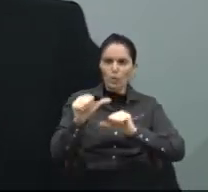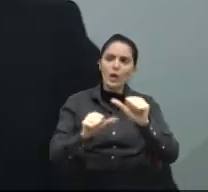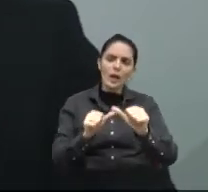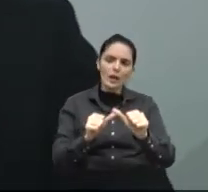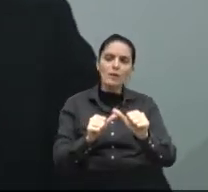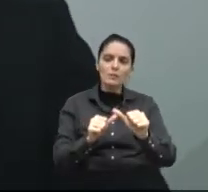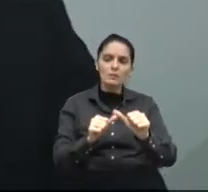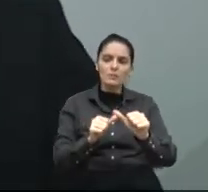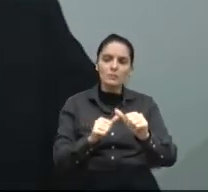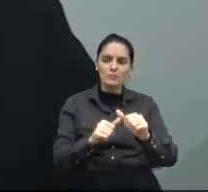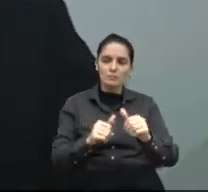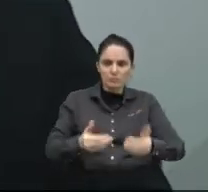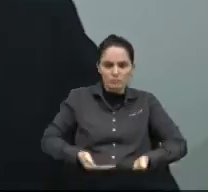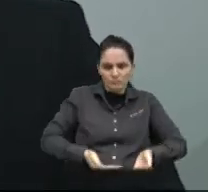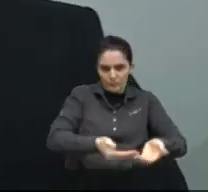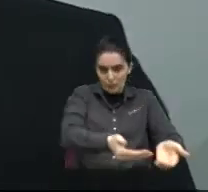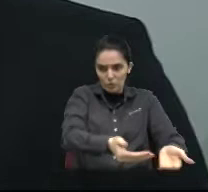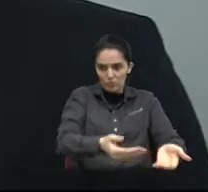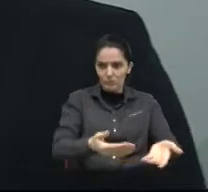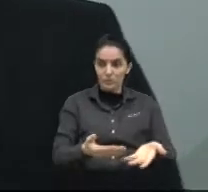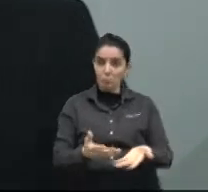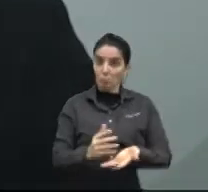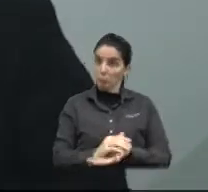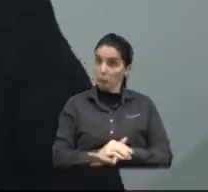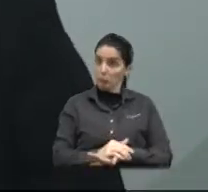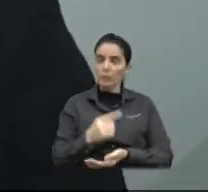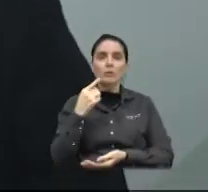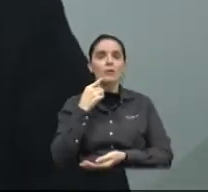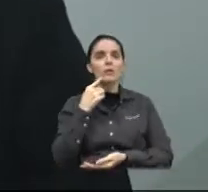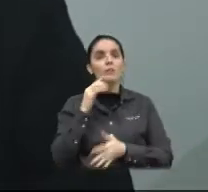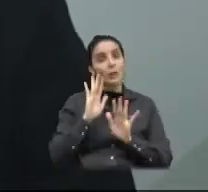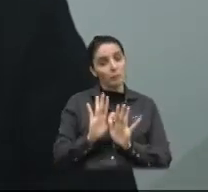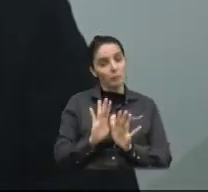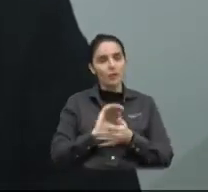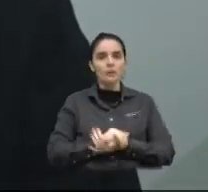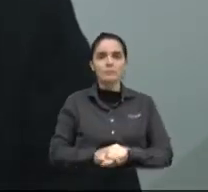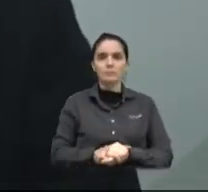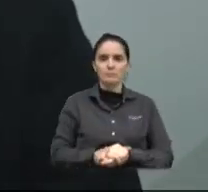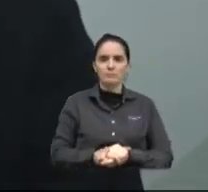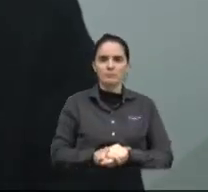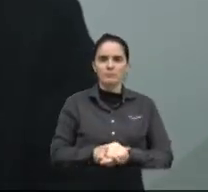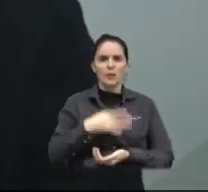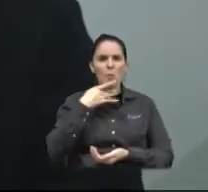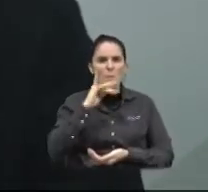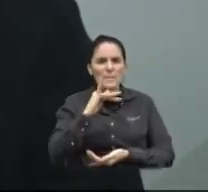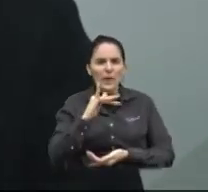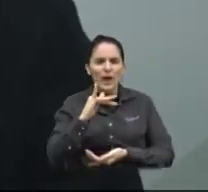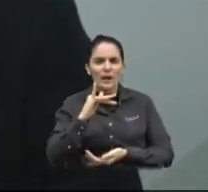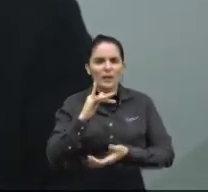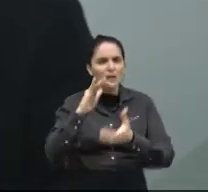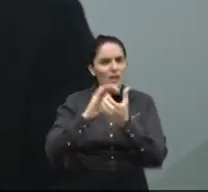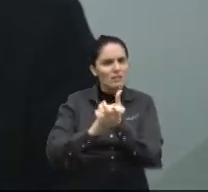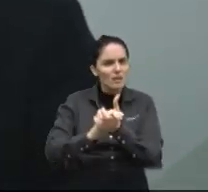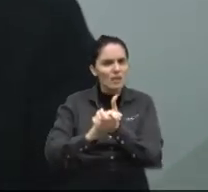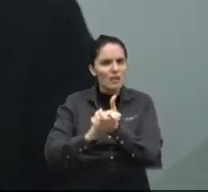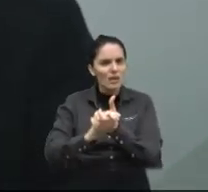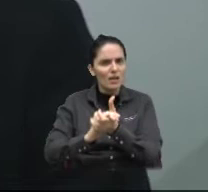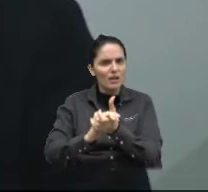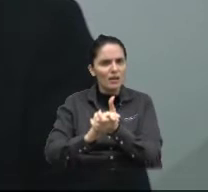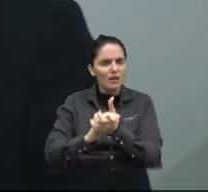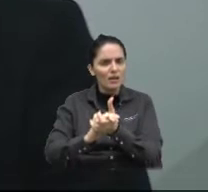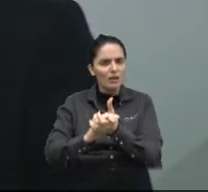aqui um pouquinho para o pai que é casar com a filha sánchez